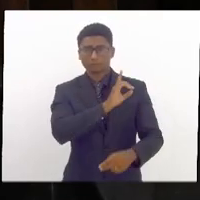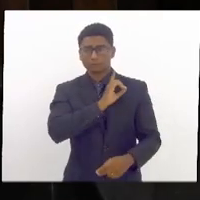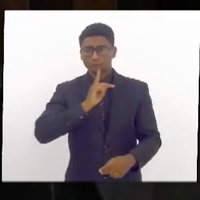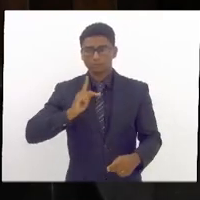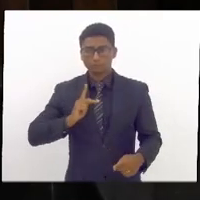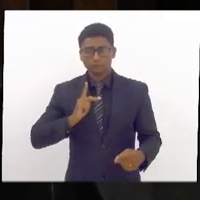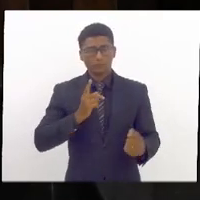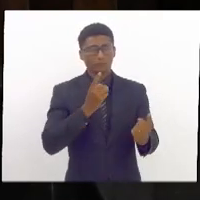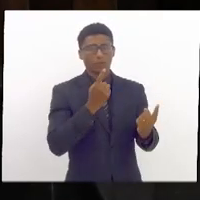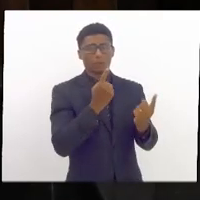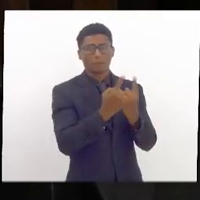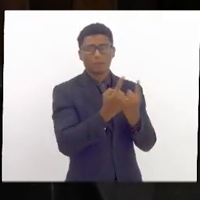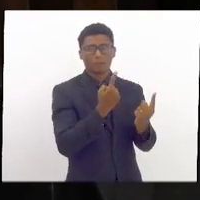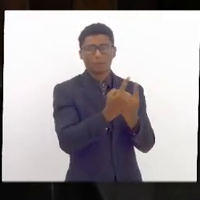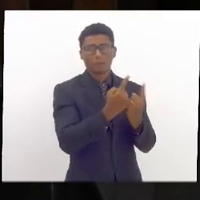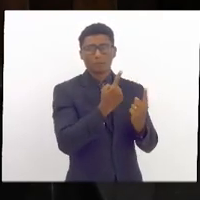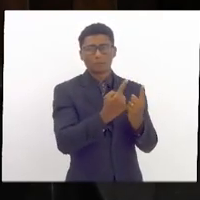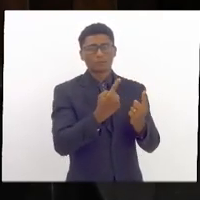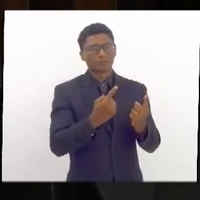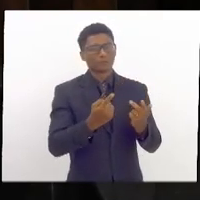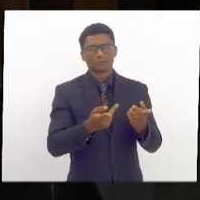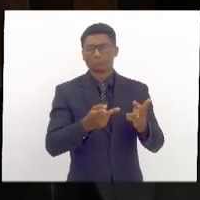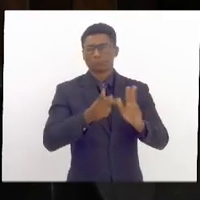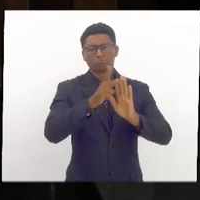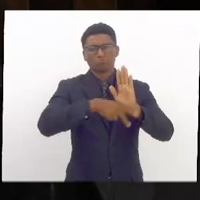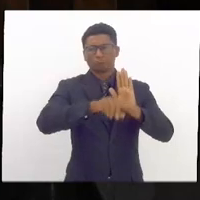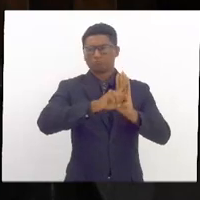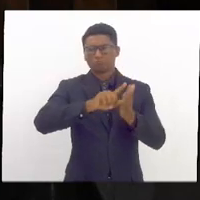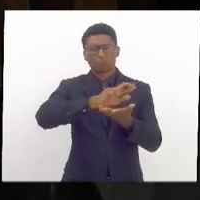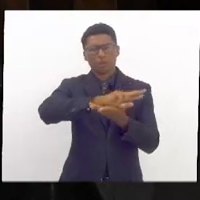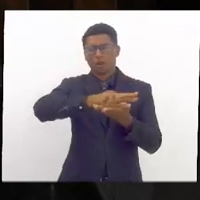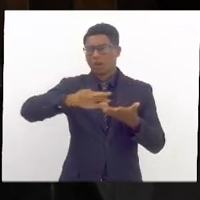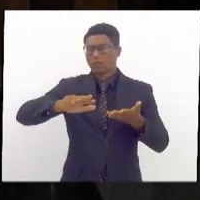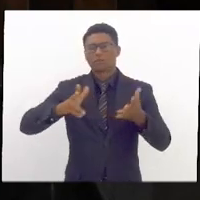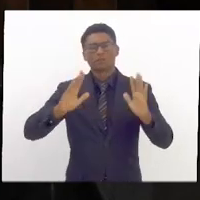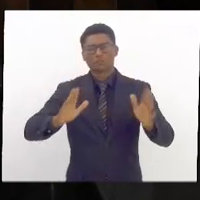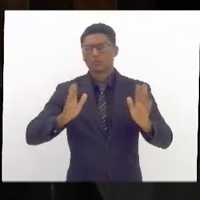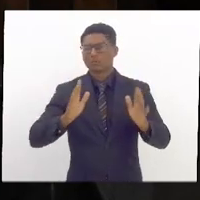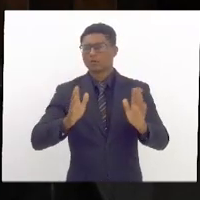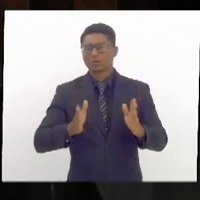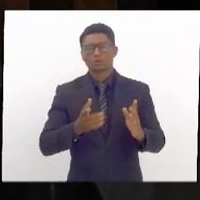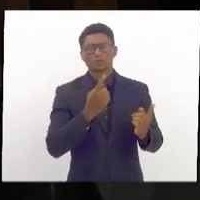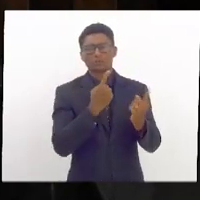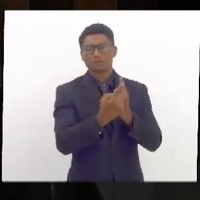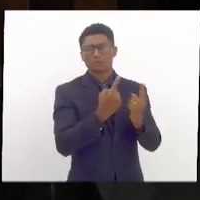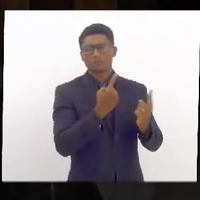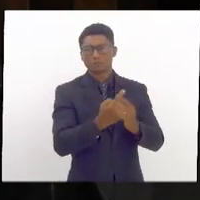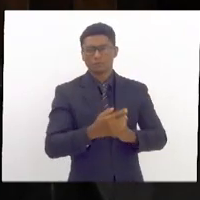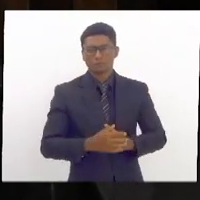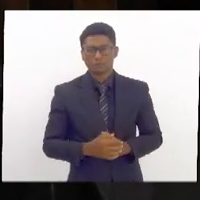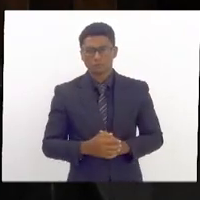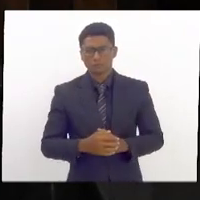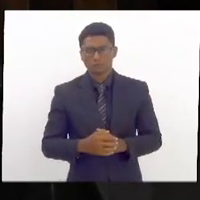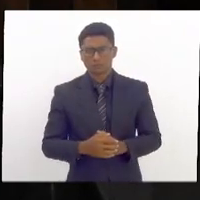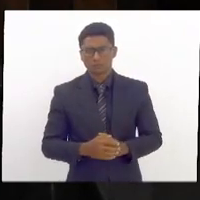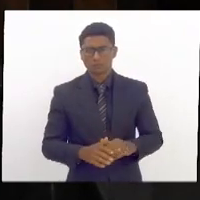mais diferentes matérias aqui nessa casa, mas me parece, me permito utilizar da coloquialidade nesse momento e usar